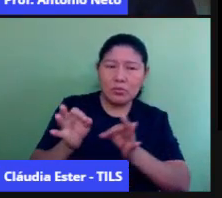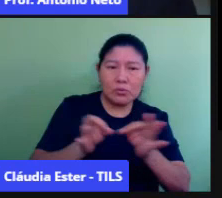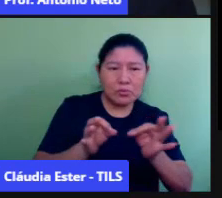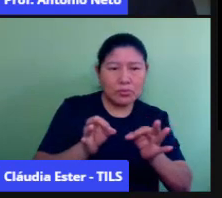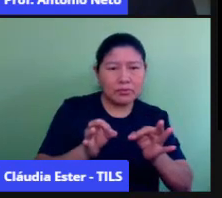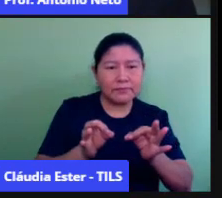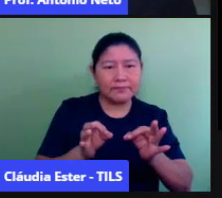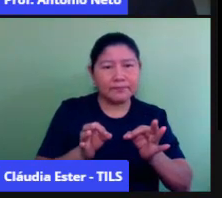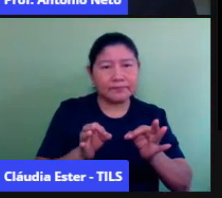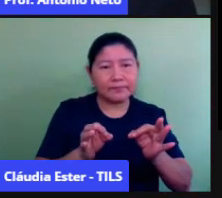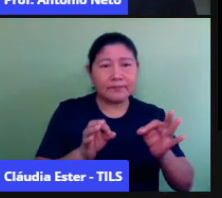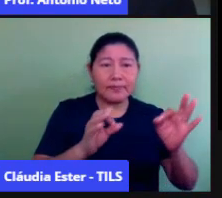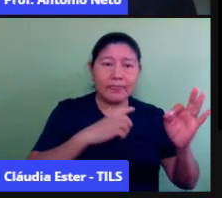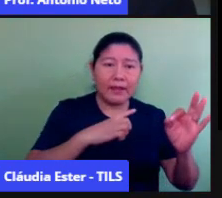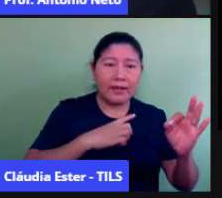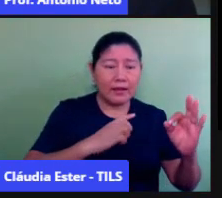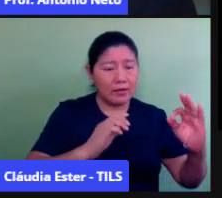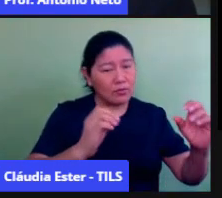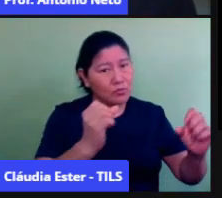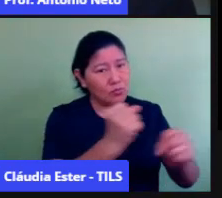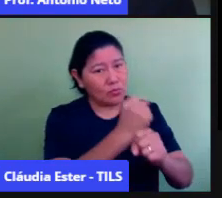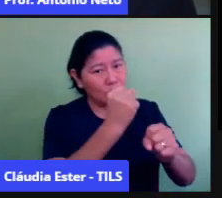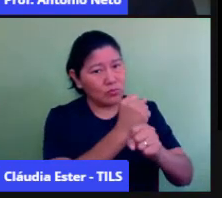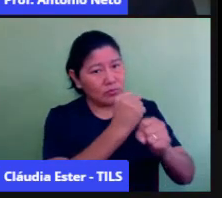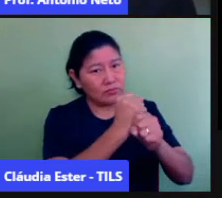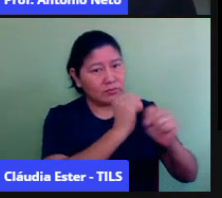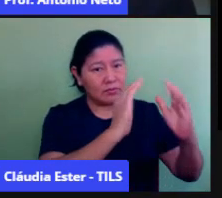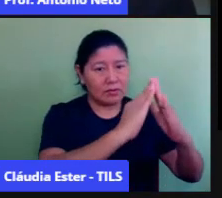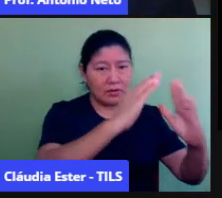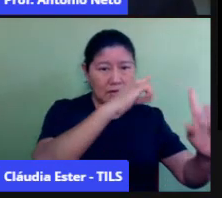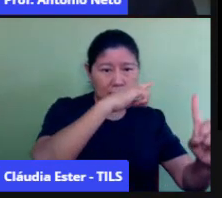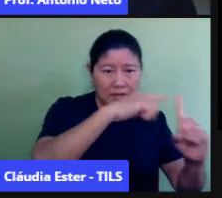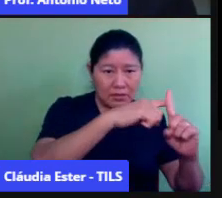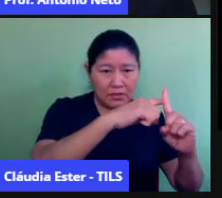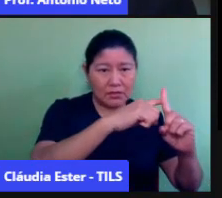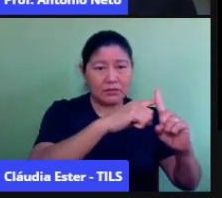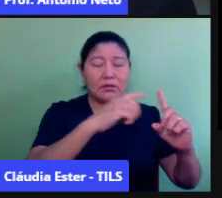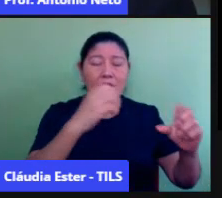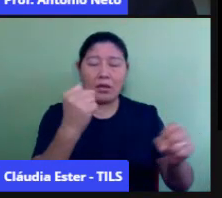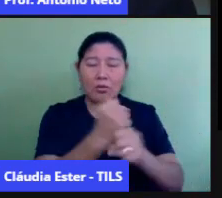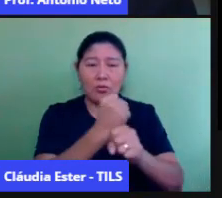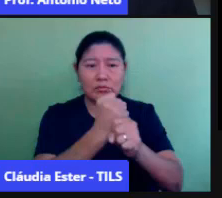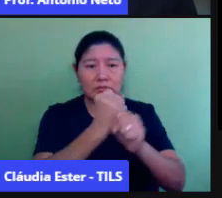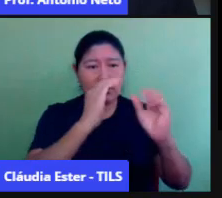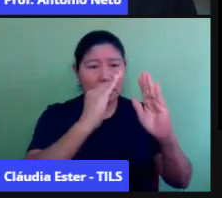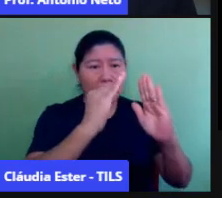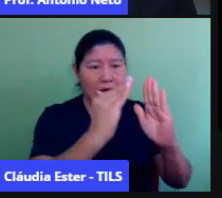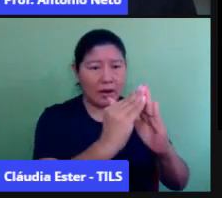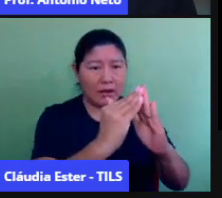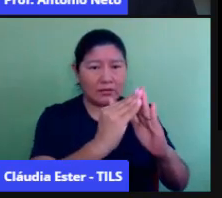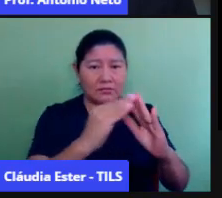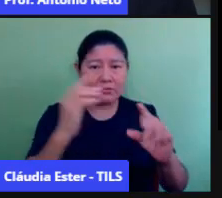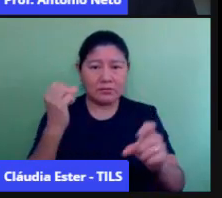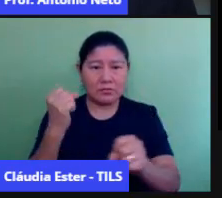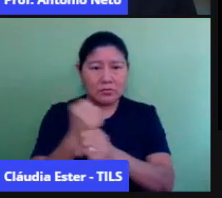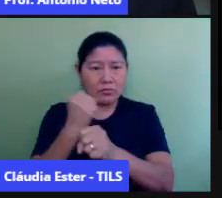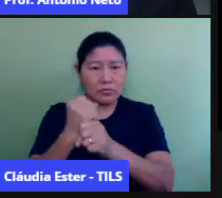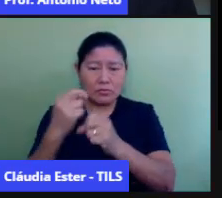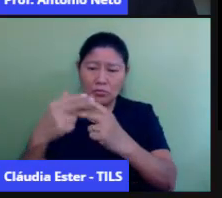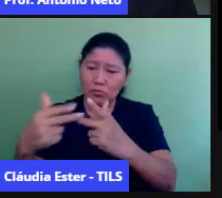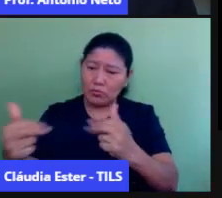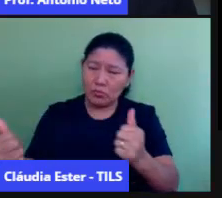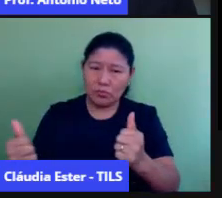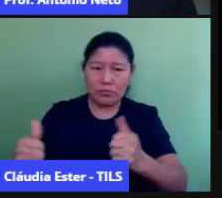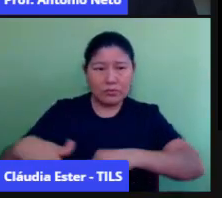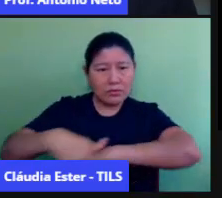Constrói a capela dele, do santo de devoção dele, que ele fez uma promessa que se daria, trouxesse